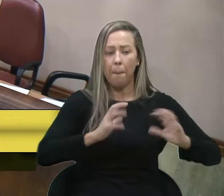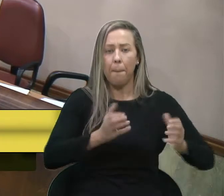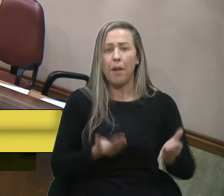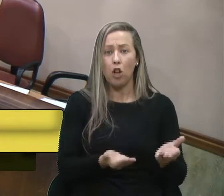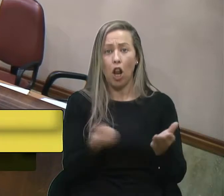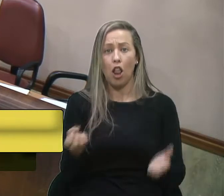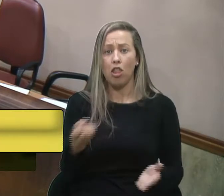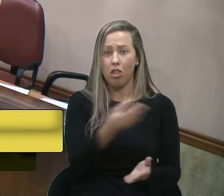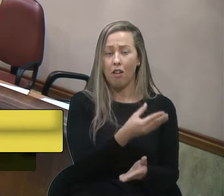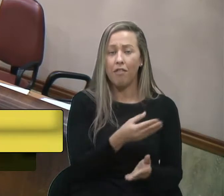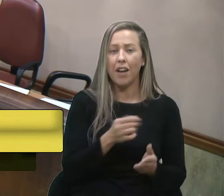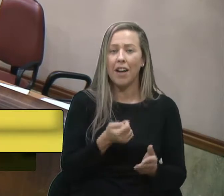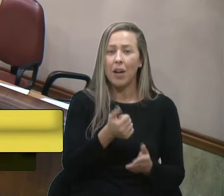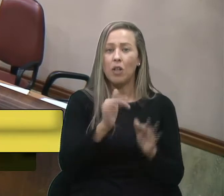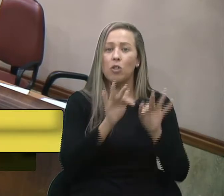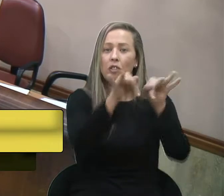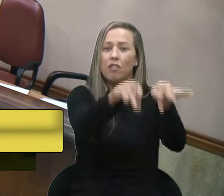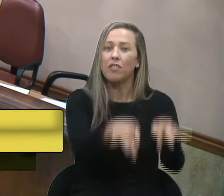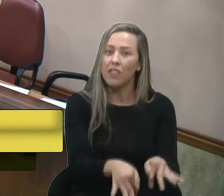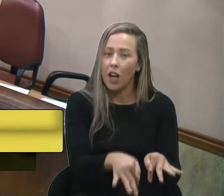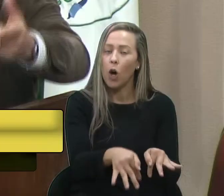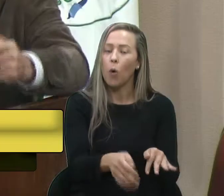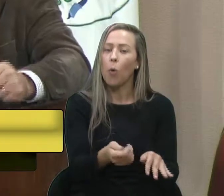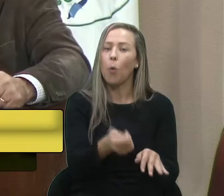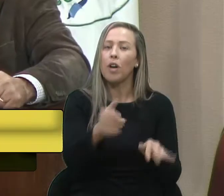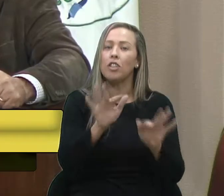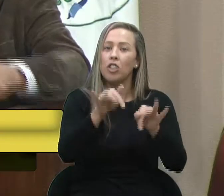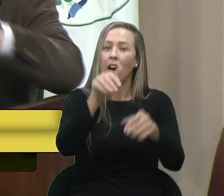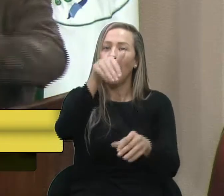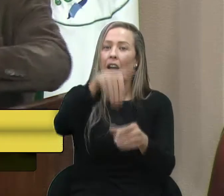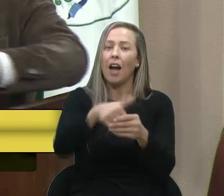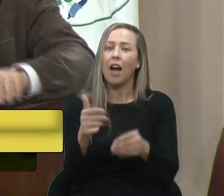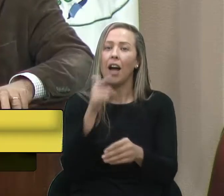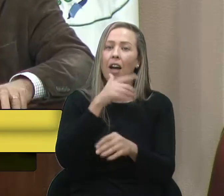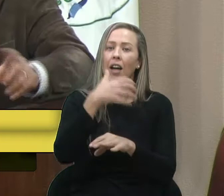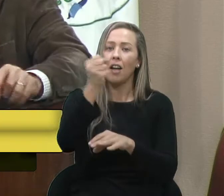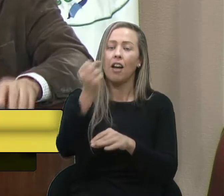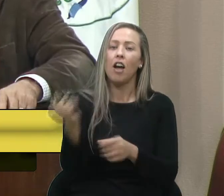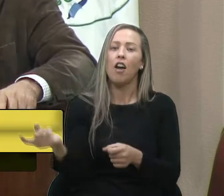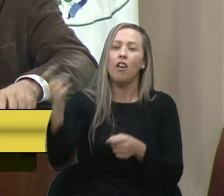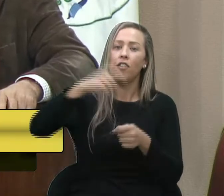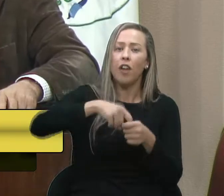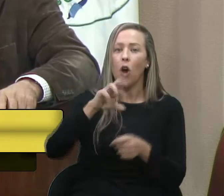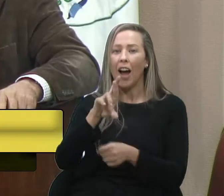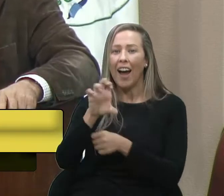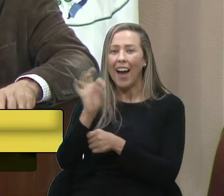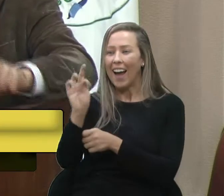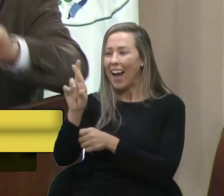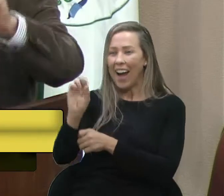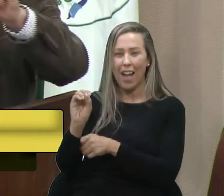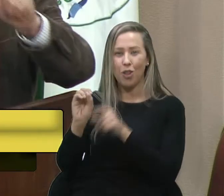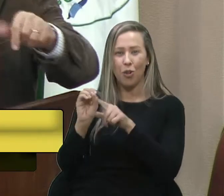nova e bem no final do governo, quando já estava eleito, veio a retro, que um dia eu cheguei no Adiló, e o